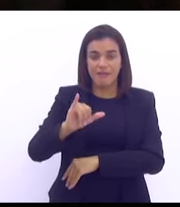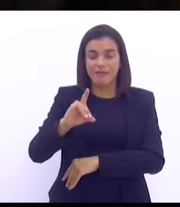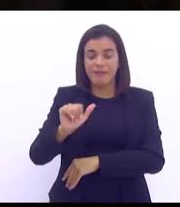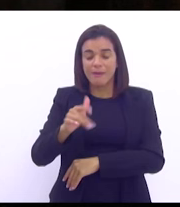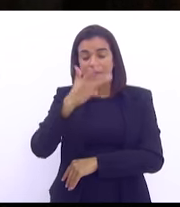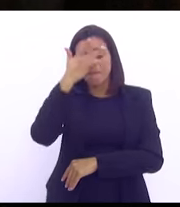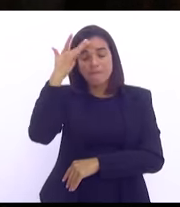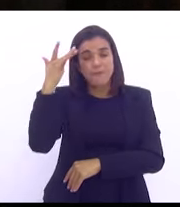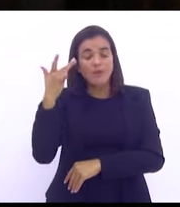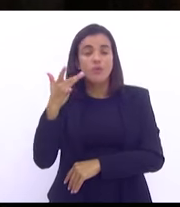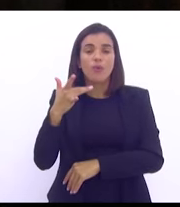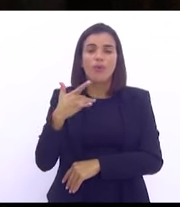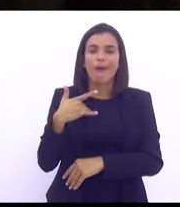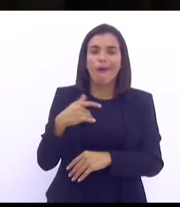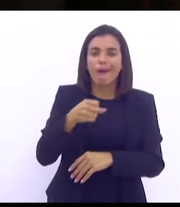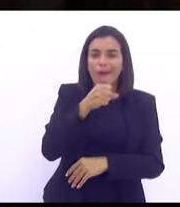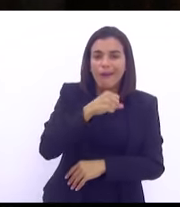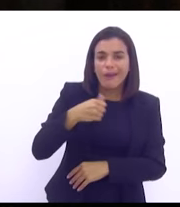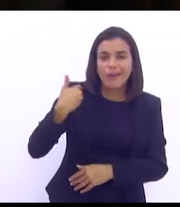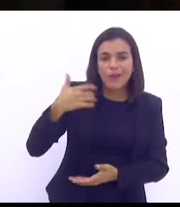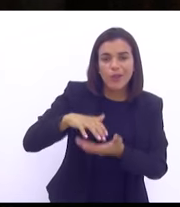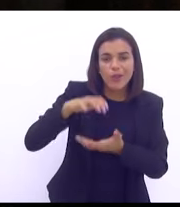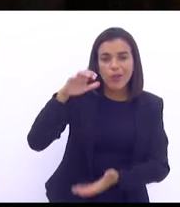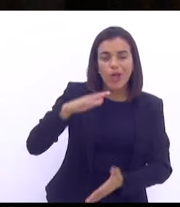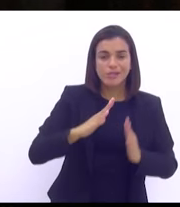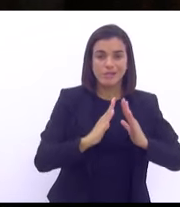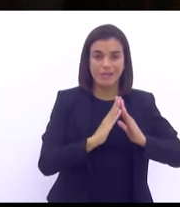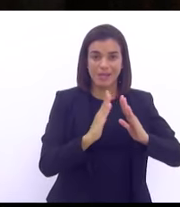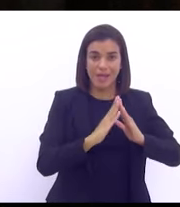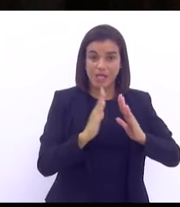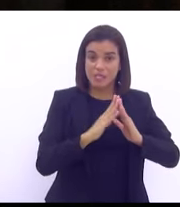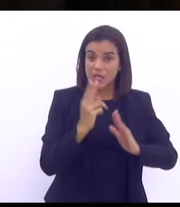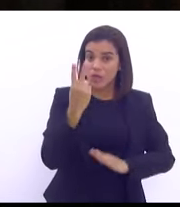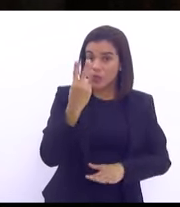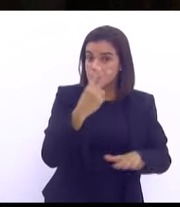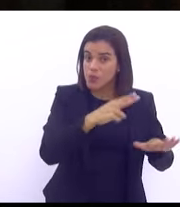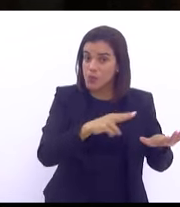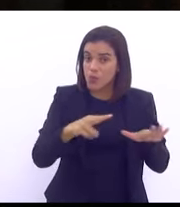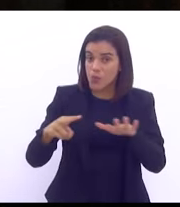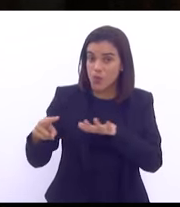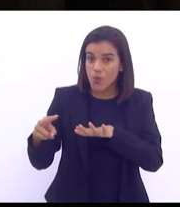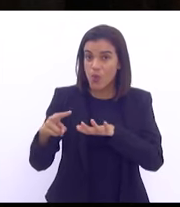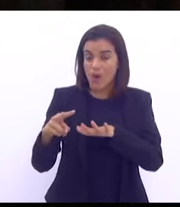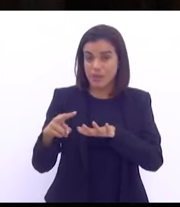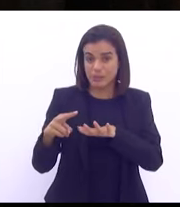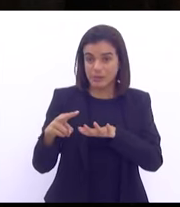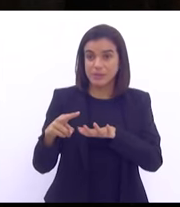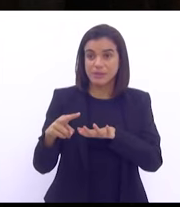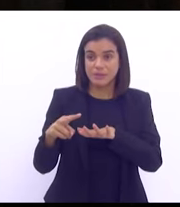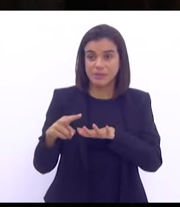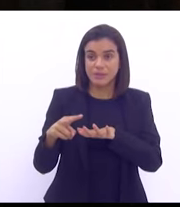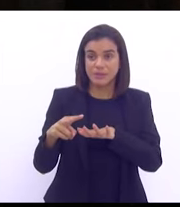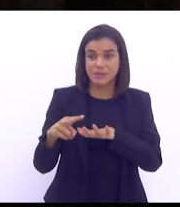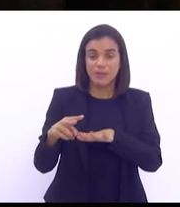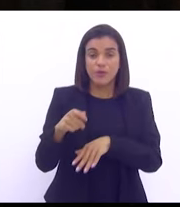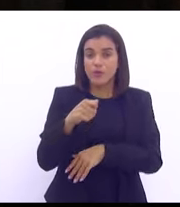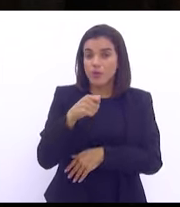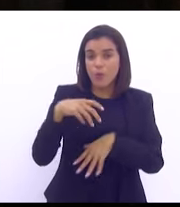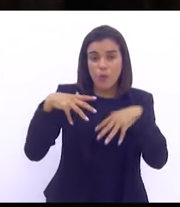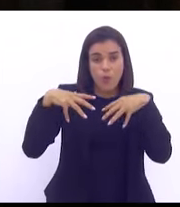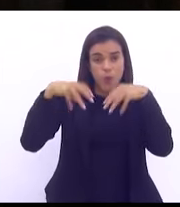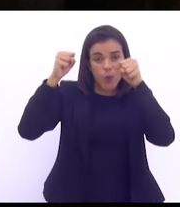em casa, desde a semana retrasada, ou seja, desde terça-feira,